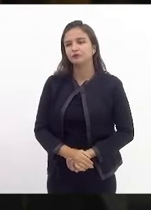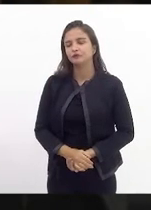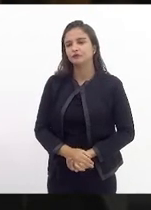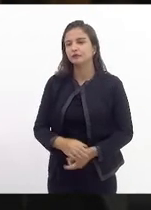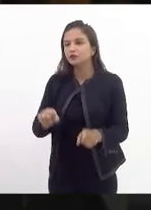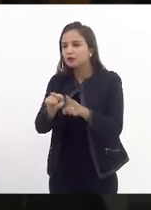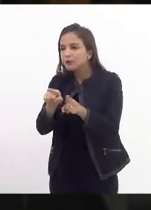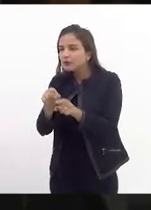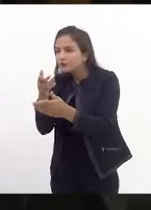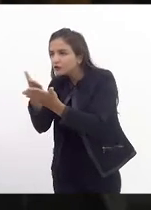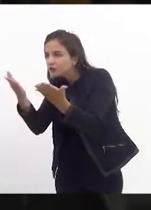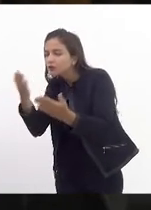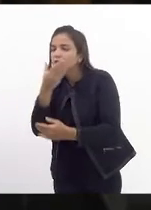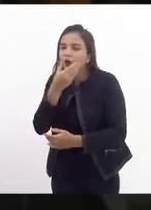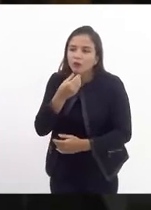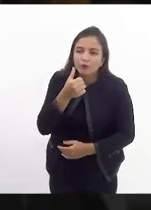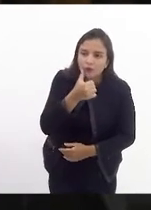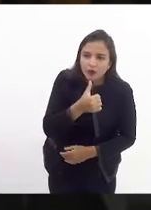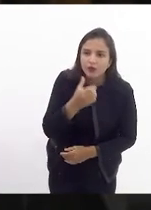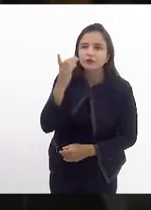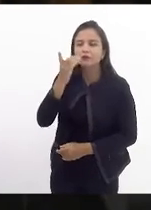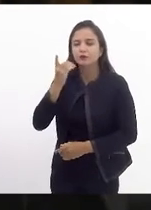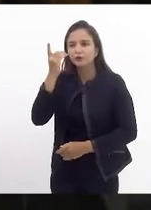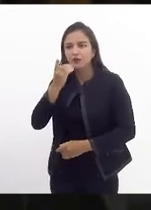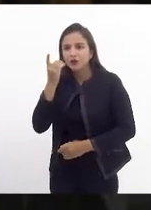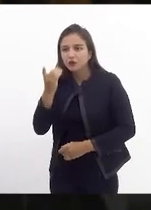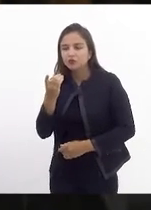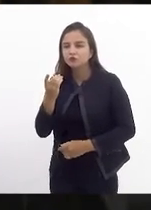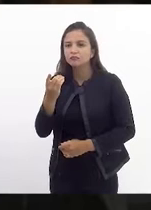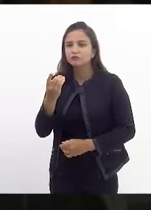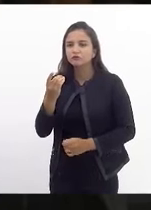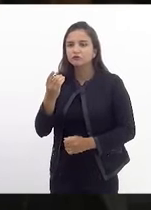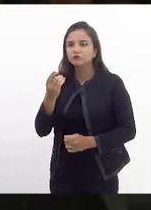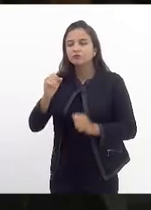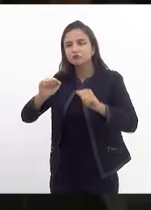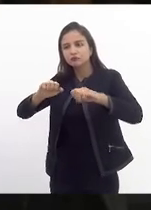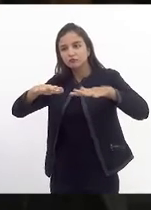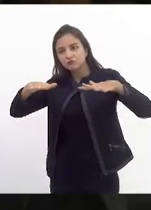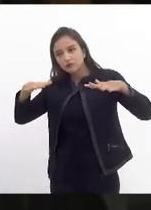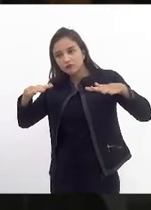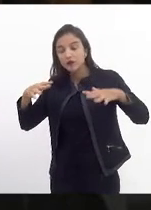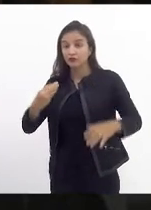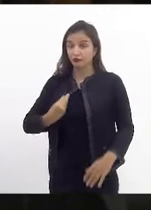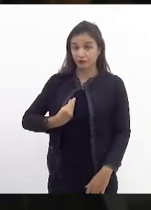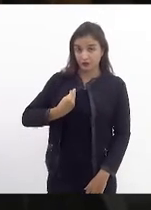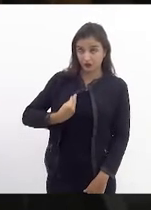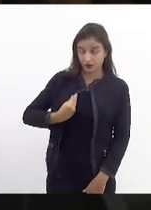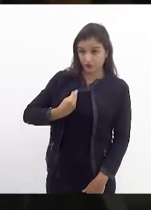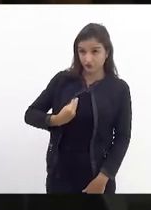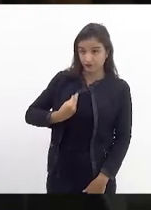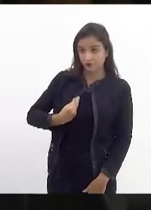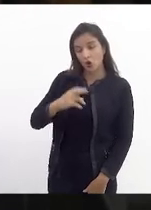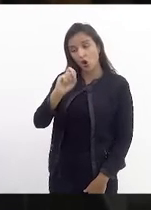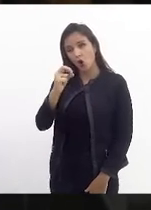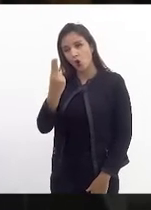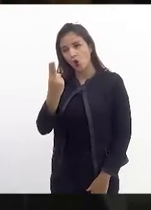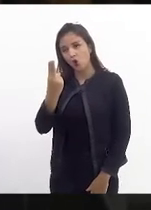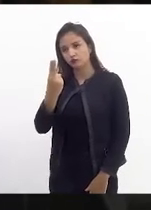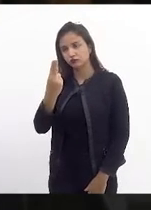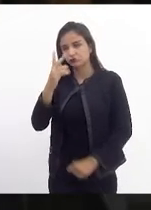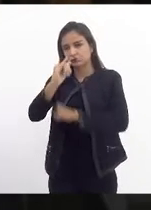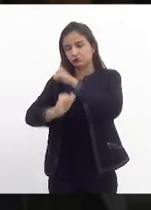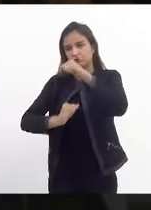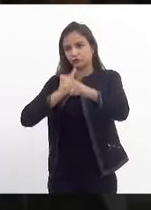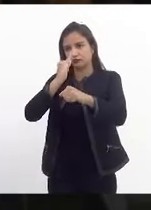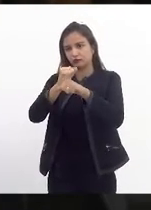senhoras e senhores deputados que nos assistem de forma presencial ou remota,